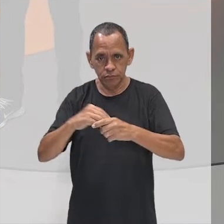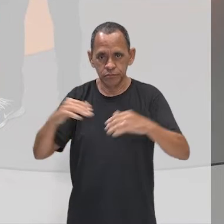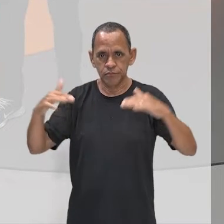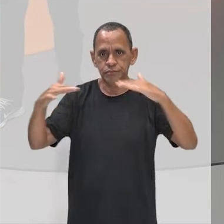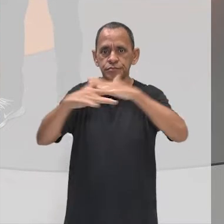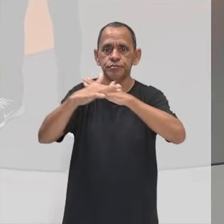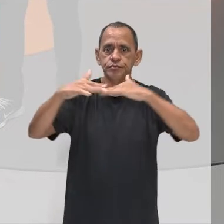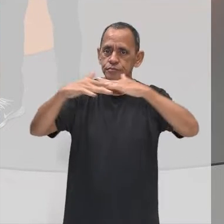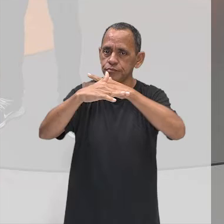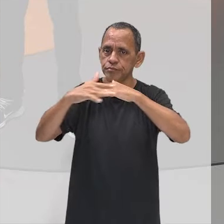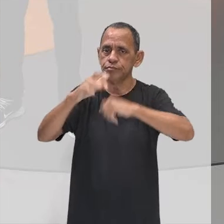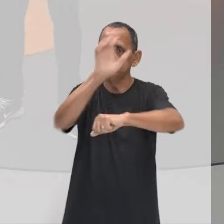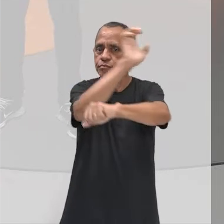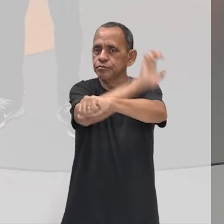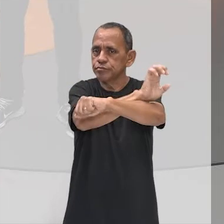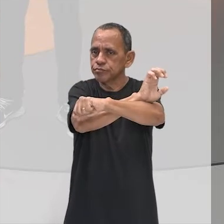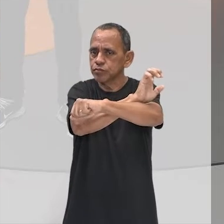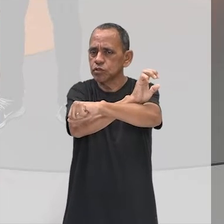tinham uma